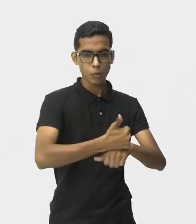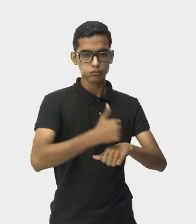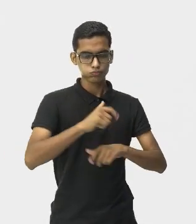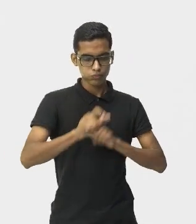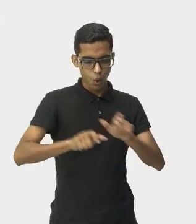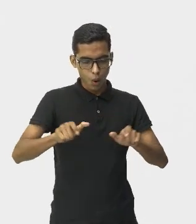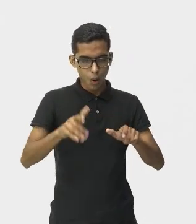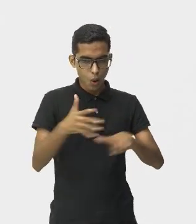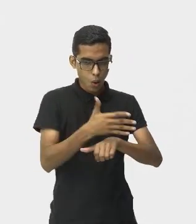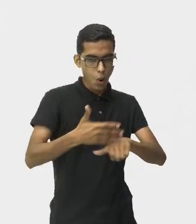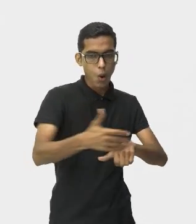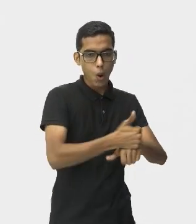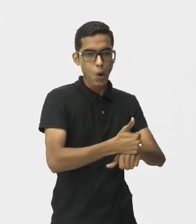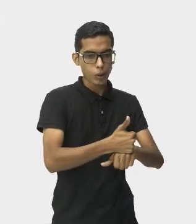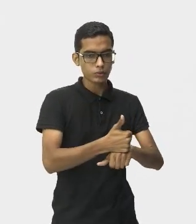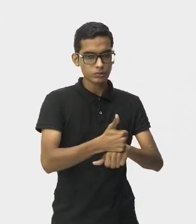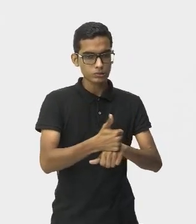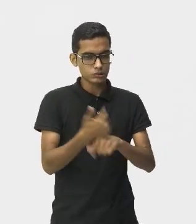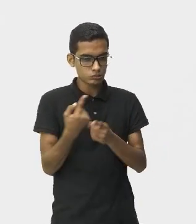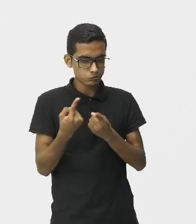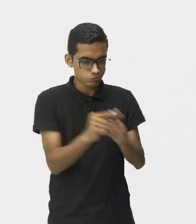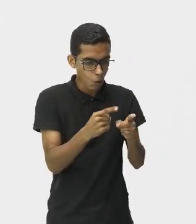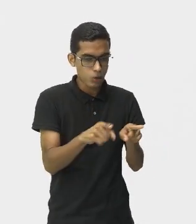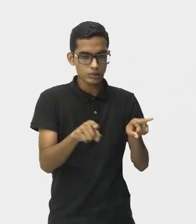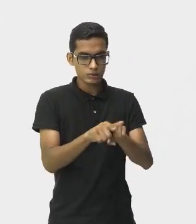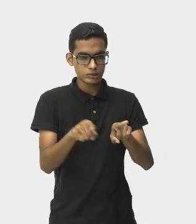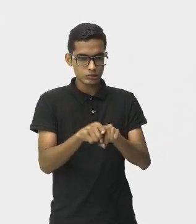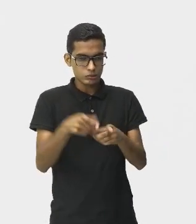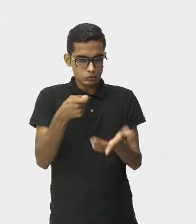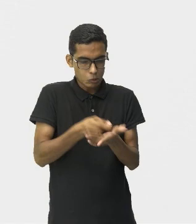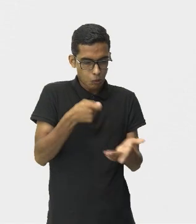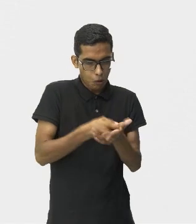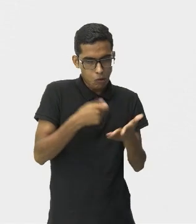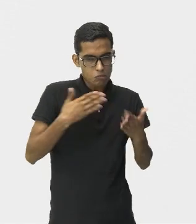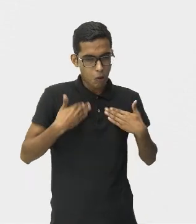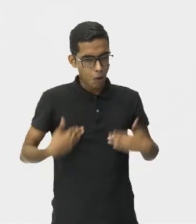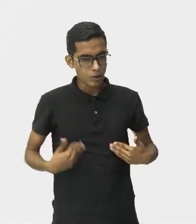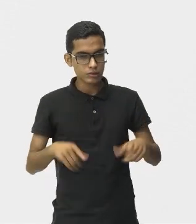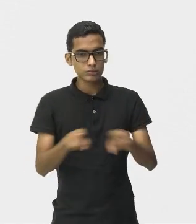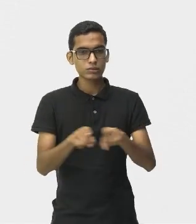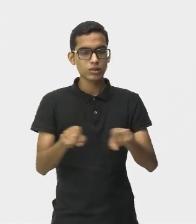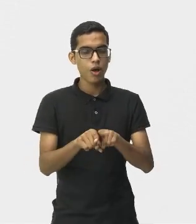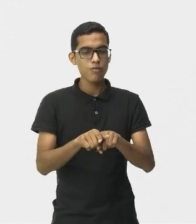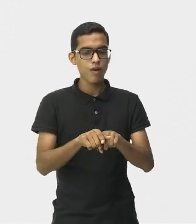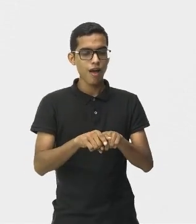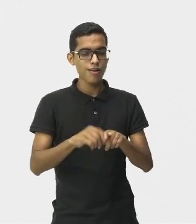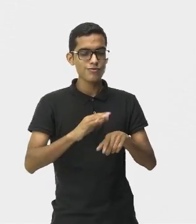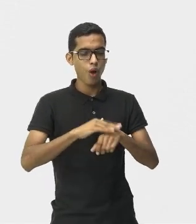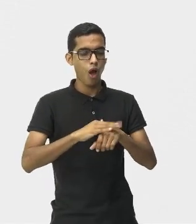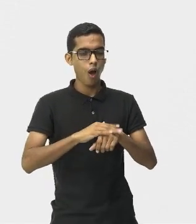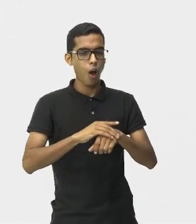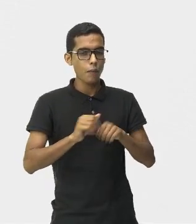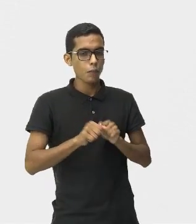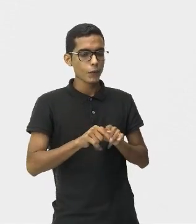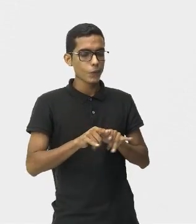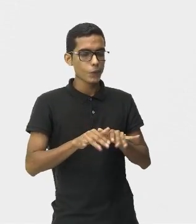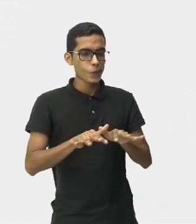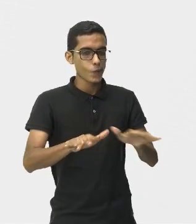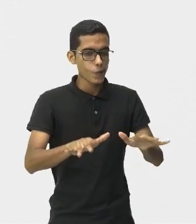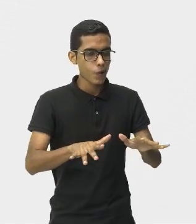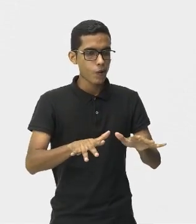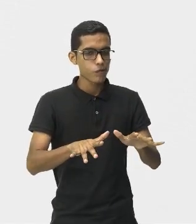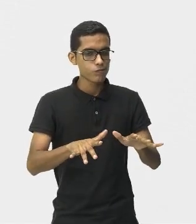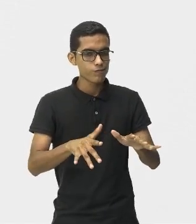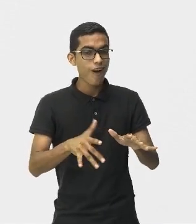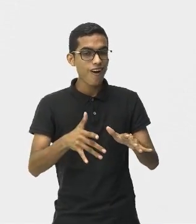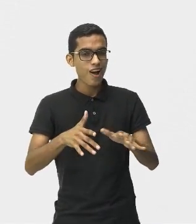forma física e da propagação de doenças para forçar os índios a trabalhar para a coroa,